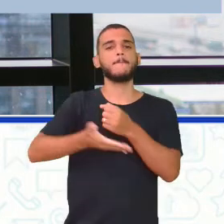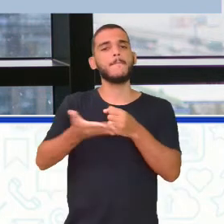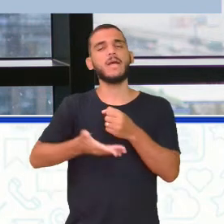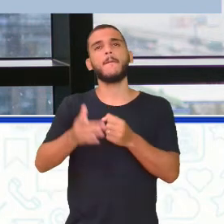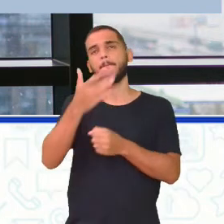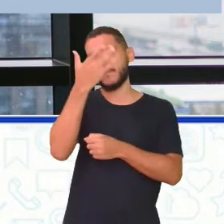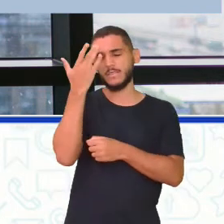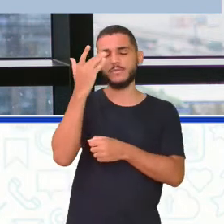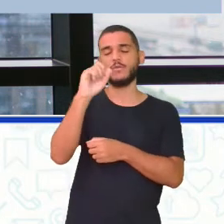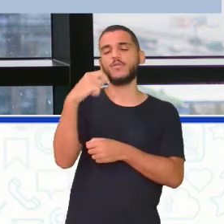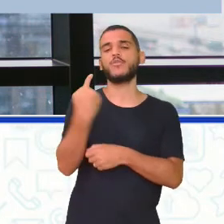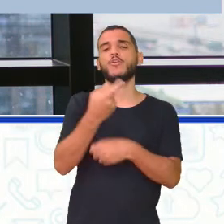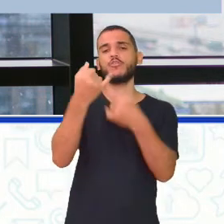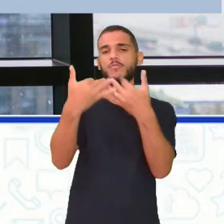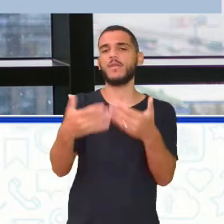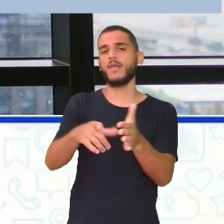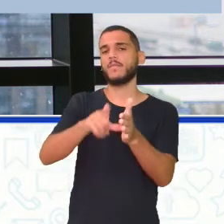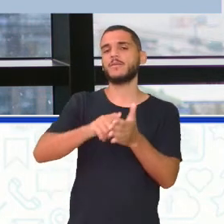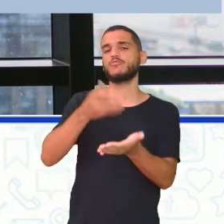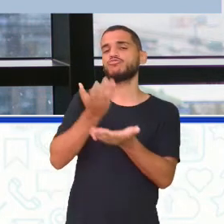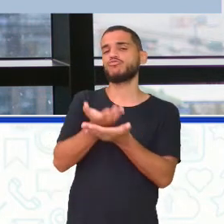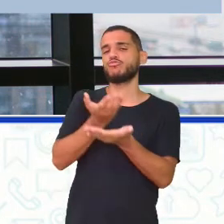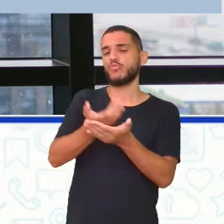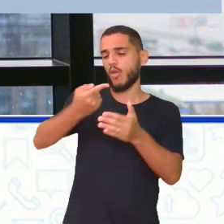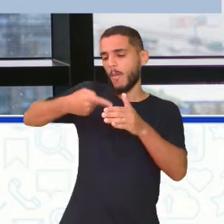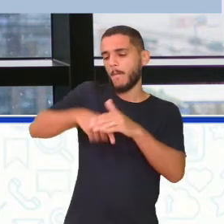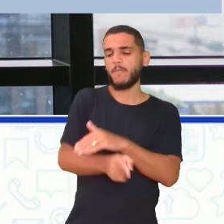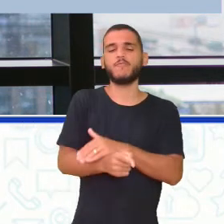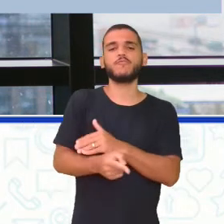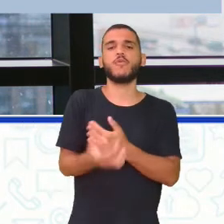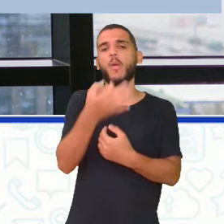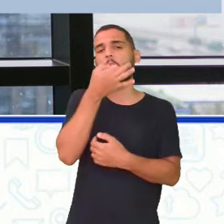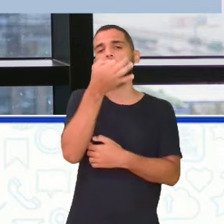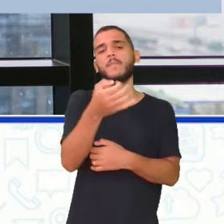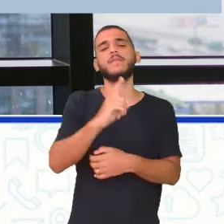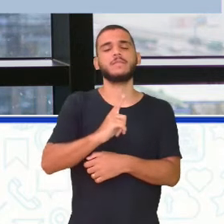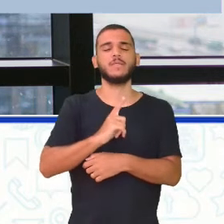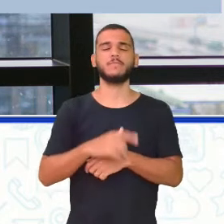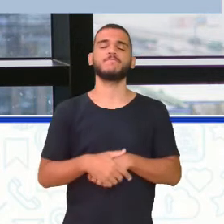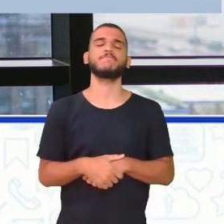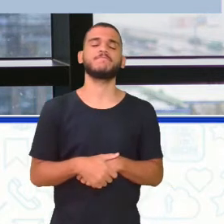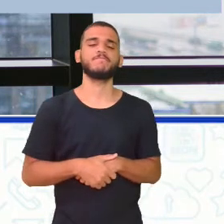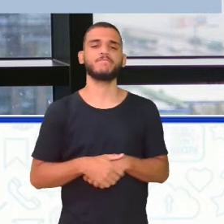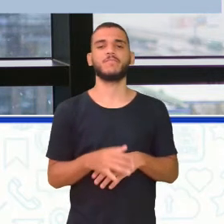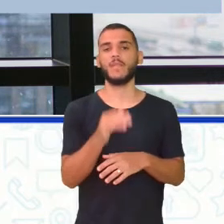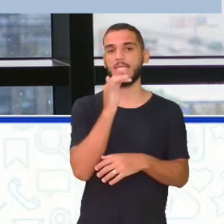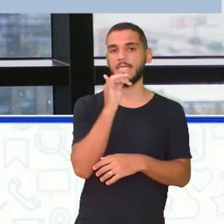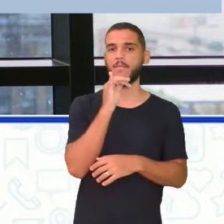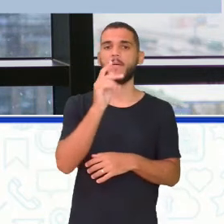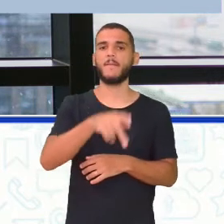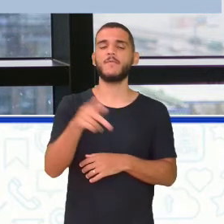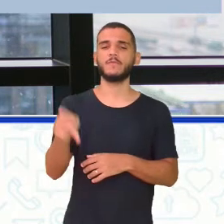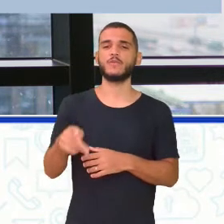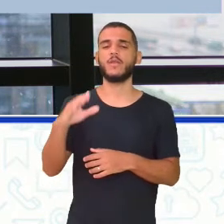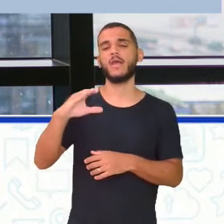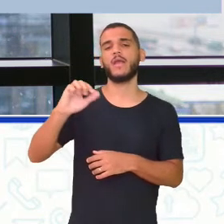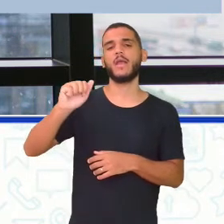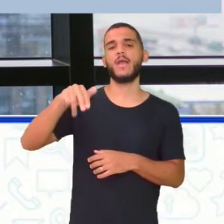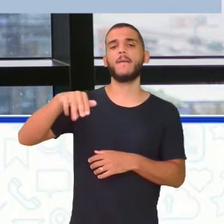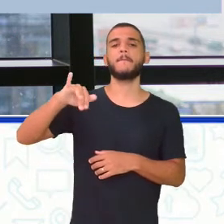falando anteriormente, que estudou para fazer aquele comentário. Então, por exemplo, a professora Camille que está aqui,